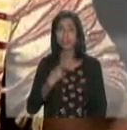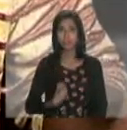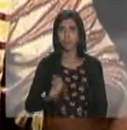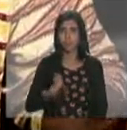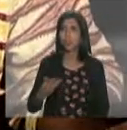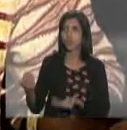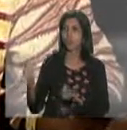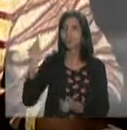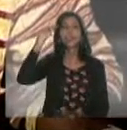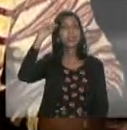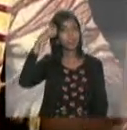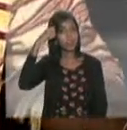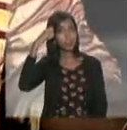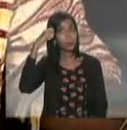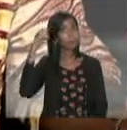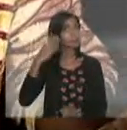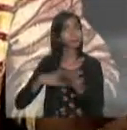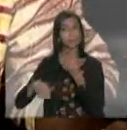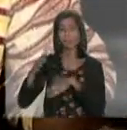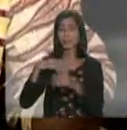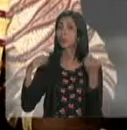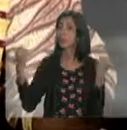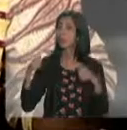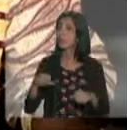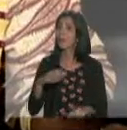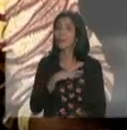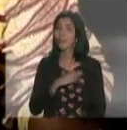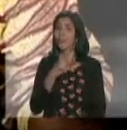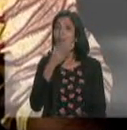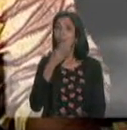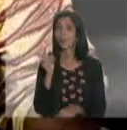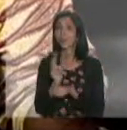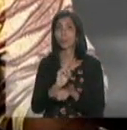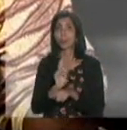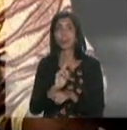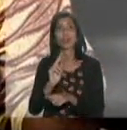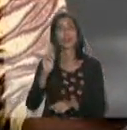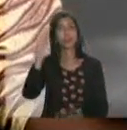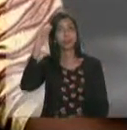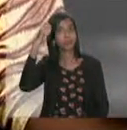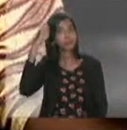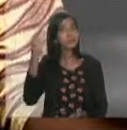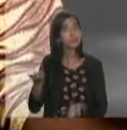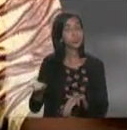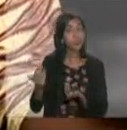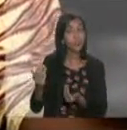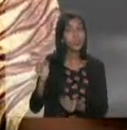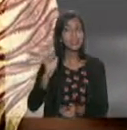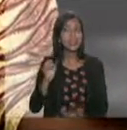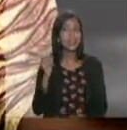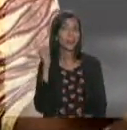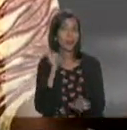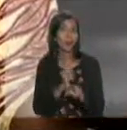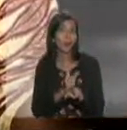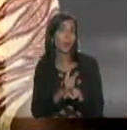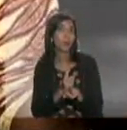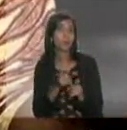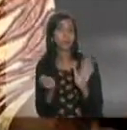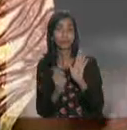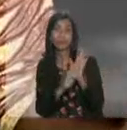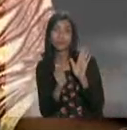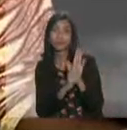jovem, imagine antigamente para um filho de porteiro, negro, jovem, se fosse pego com baseado no meio de